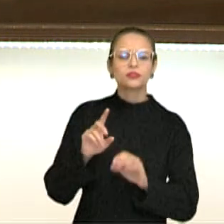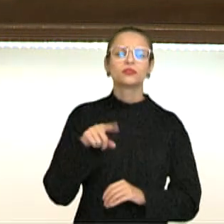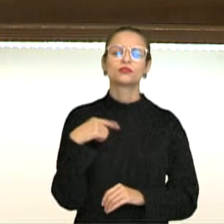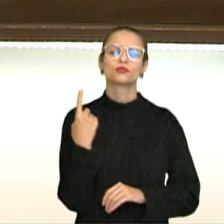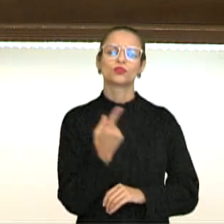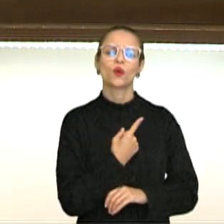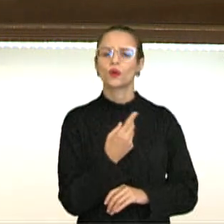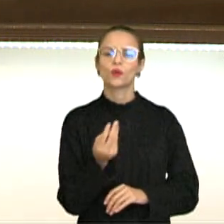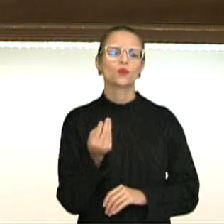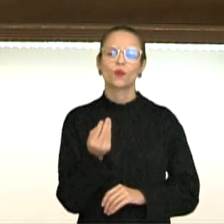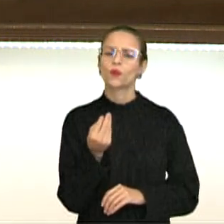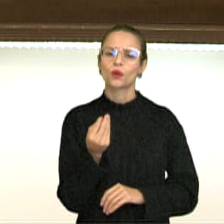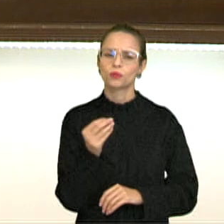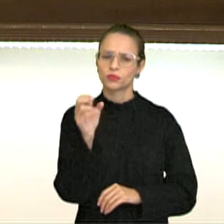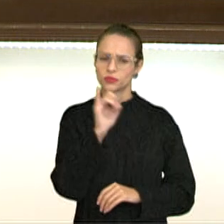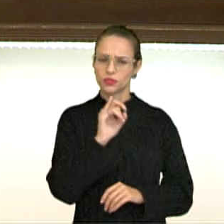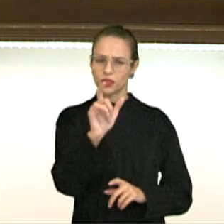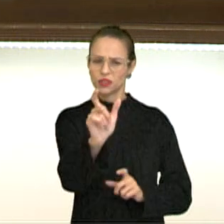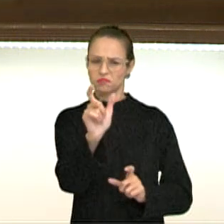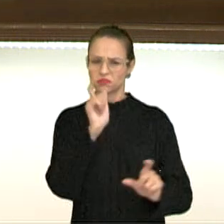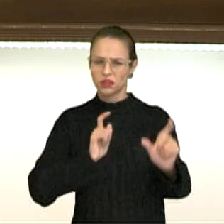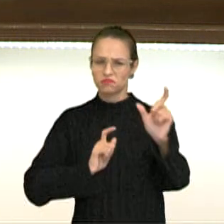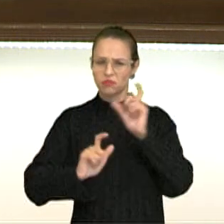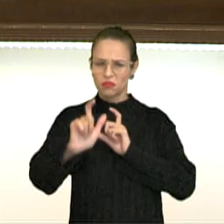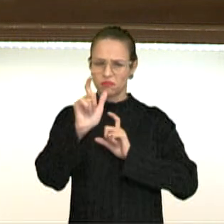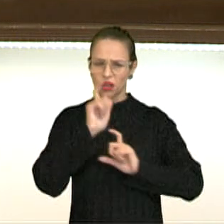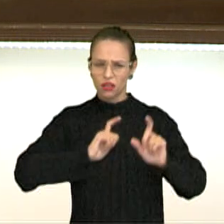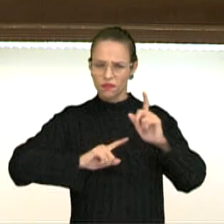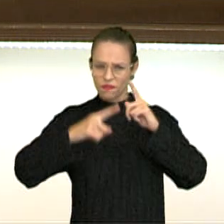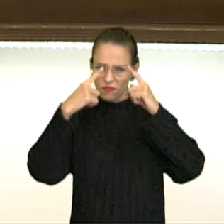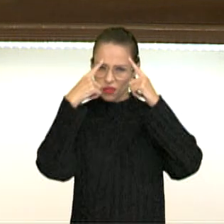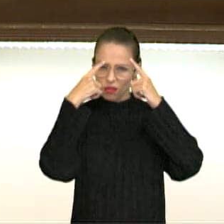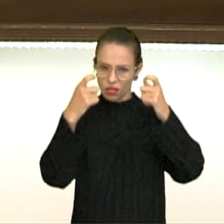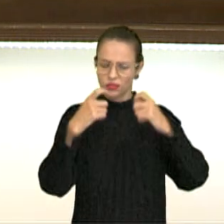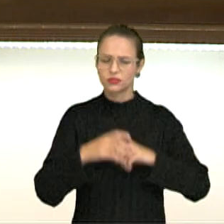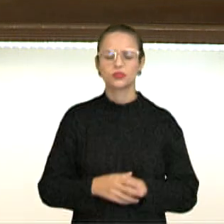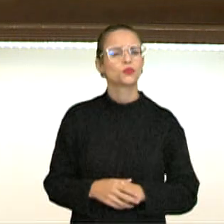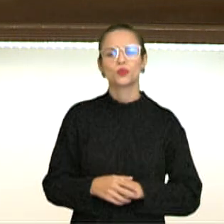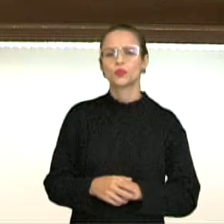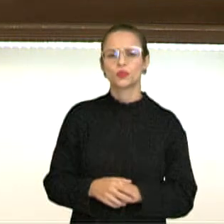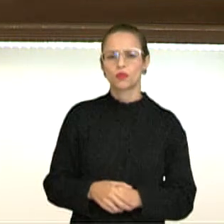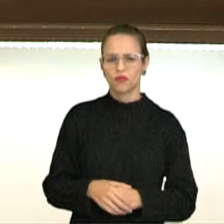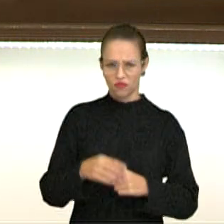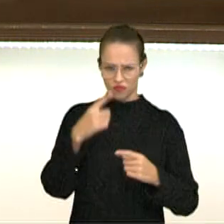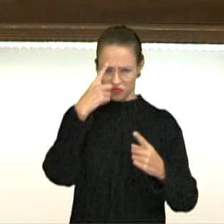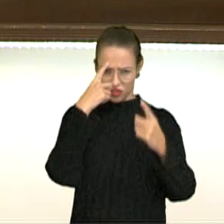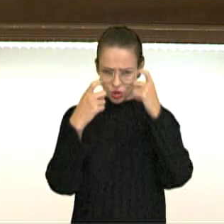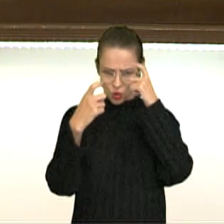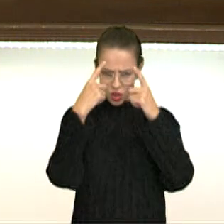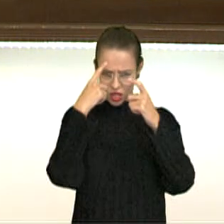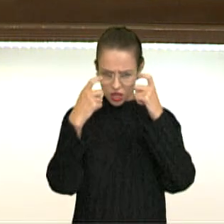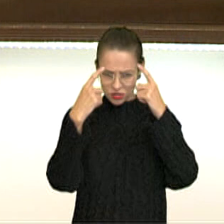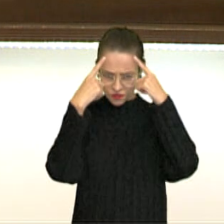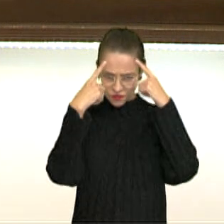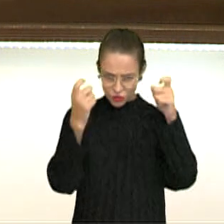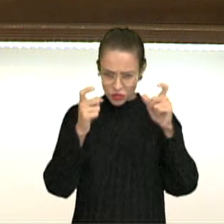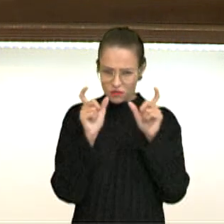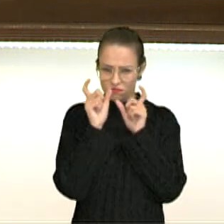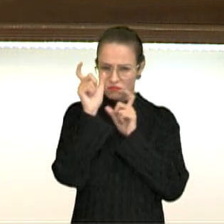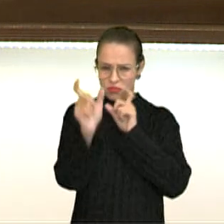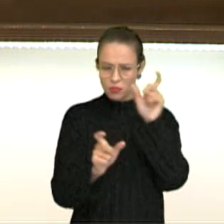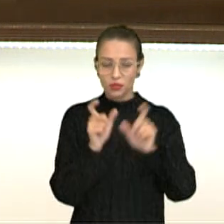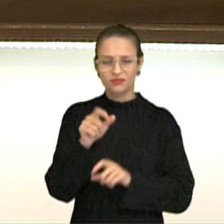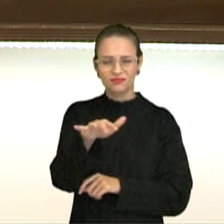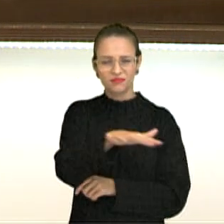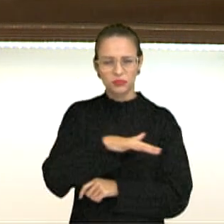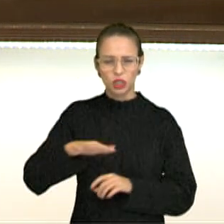nós reagimos a sermos expostos por violência verbal? O que é uma violência verbal? Já viu aquele ambiente que sempre